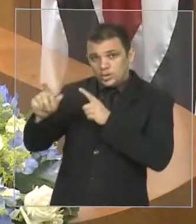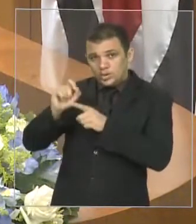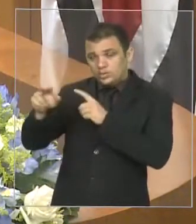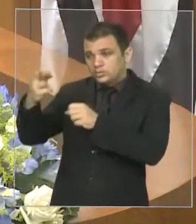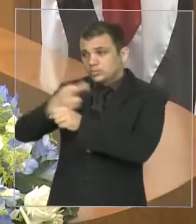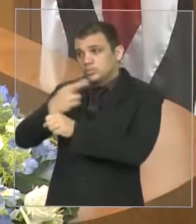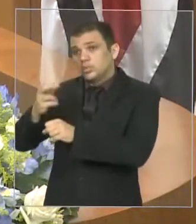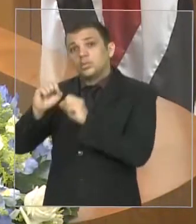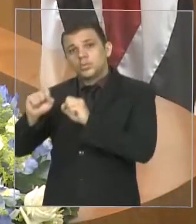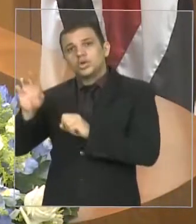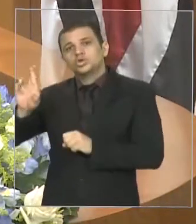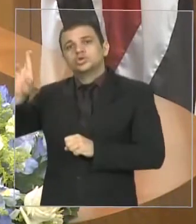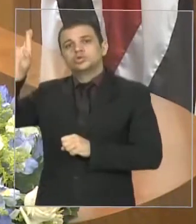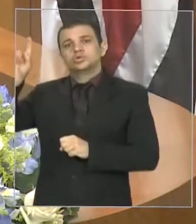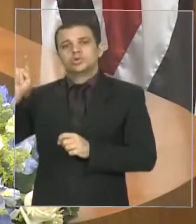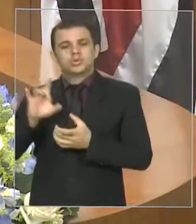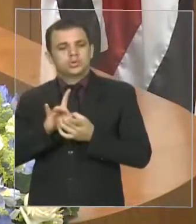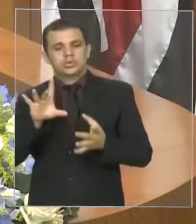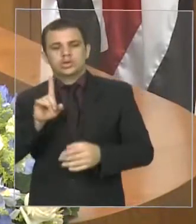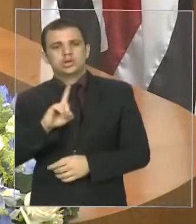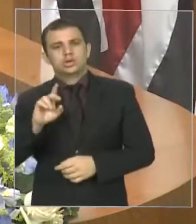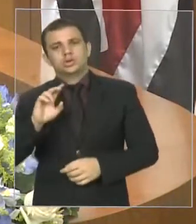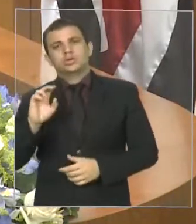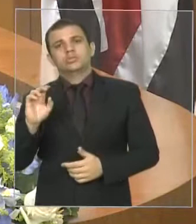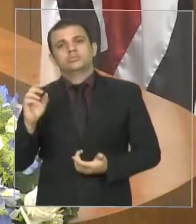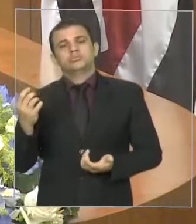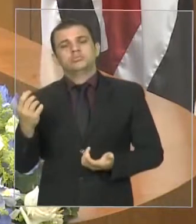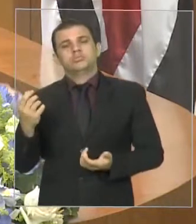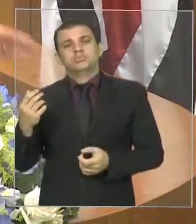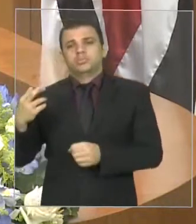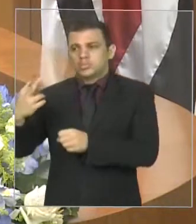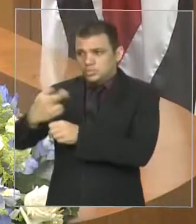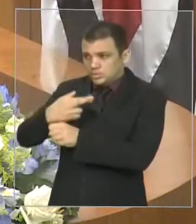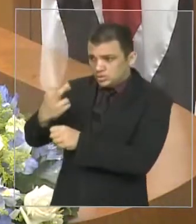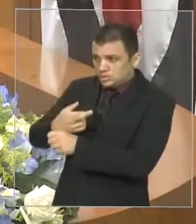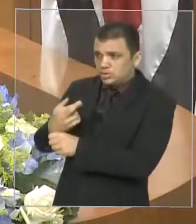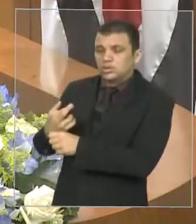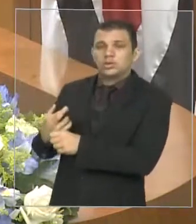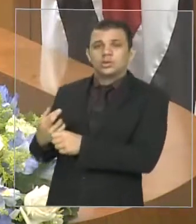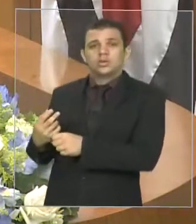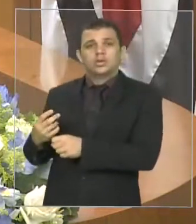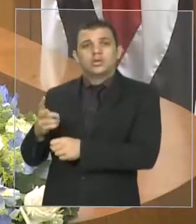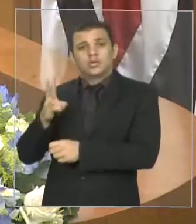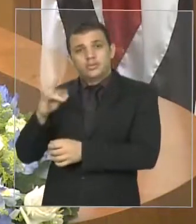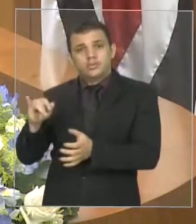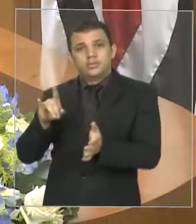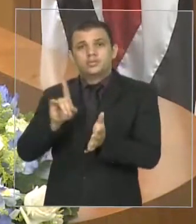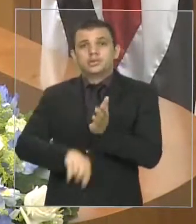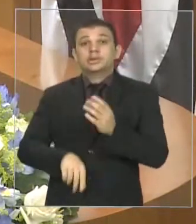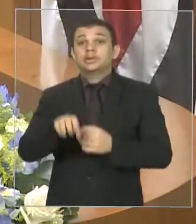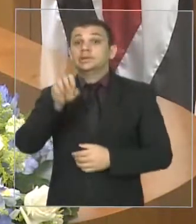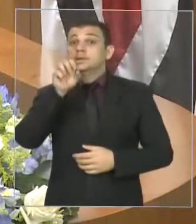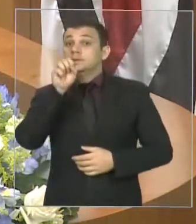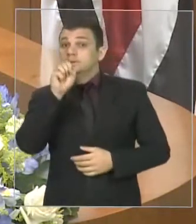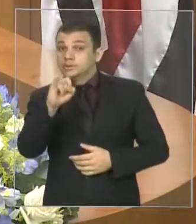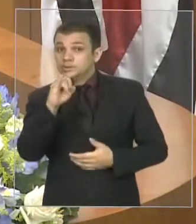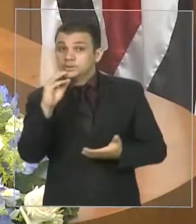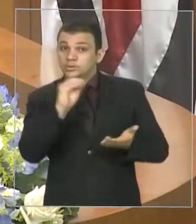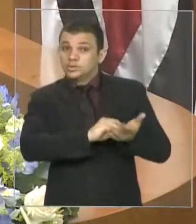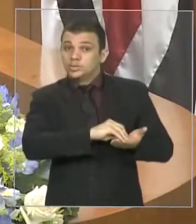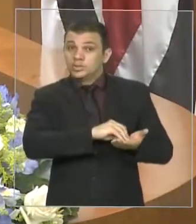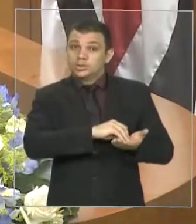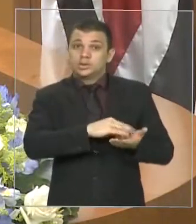como as UTIs, desde que autorizadas, serão indenizáveis. Isso é, se não tiver nenhuma cláusula no contrato que trate sobre essa